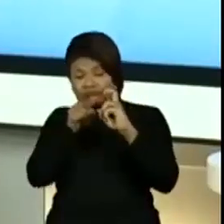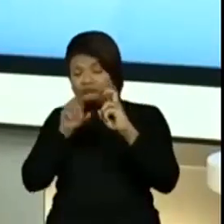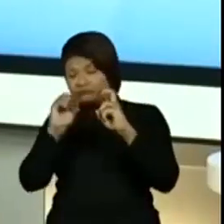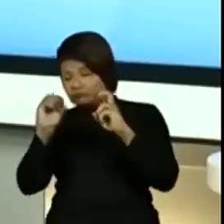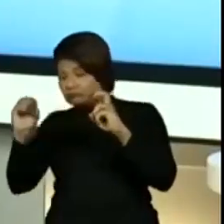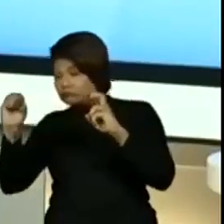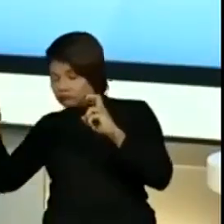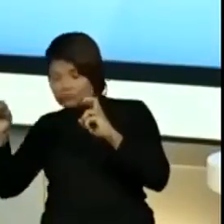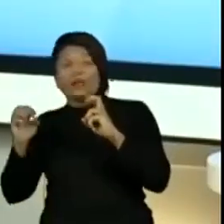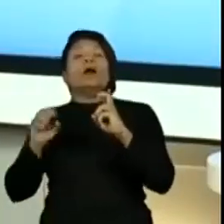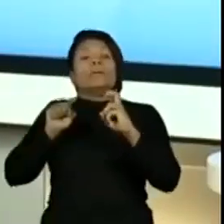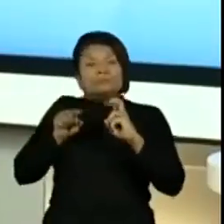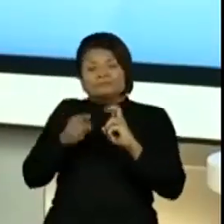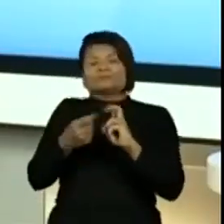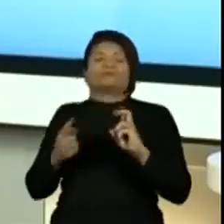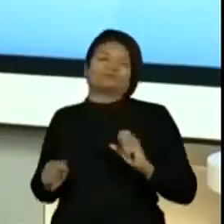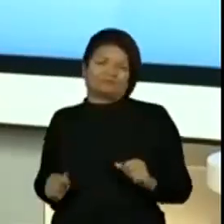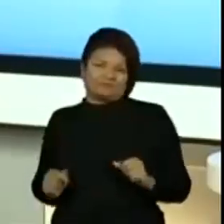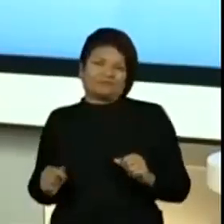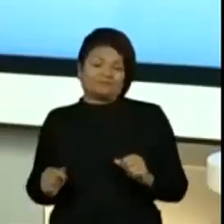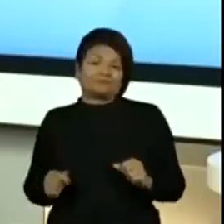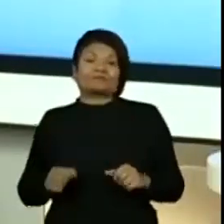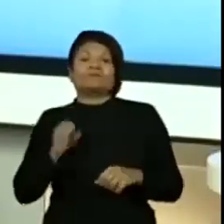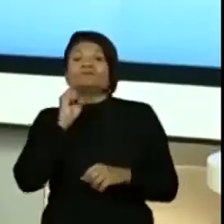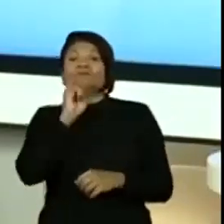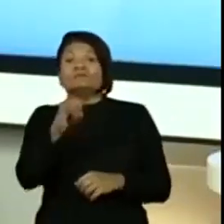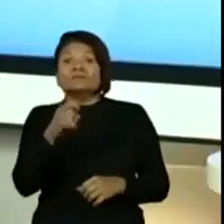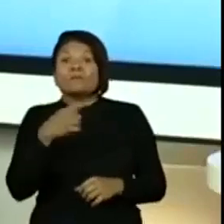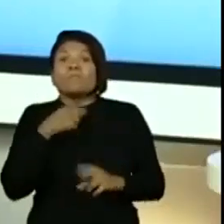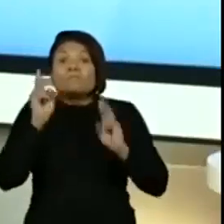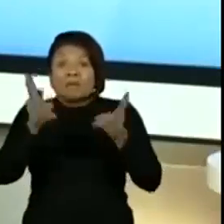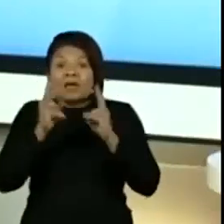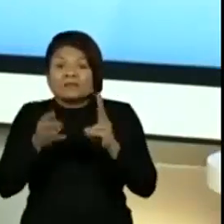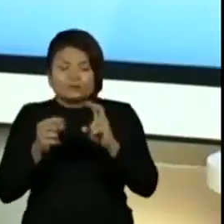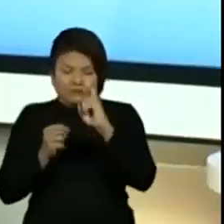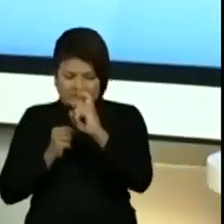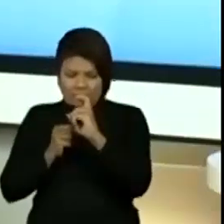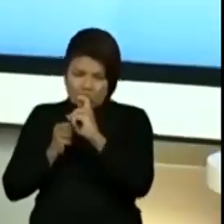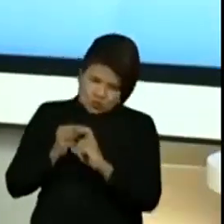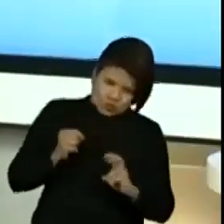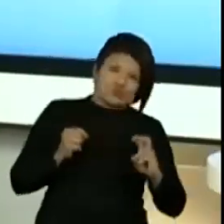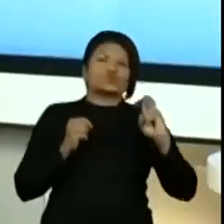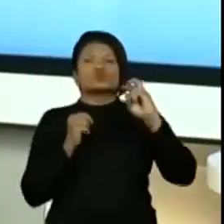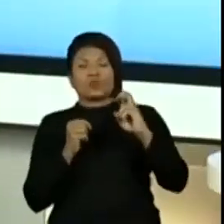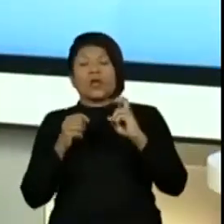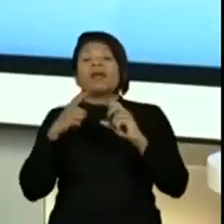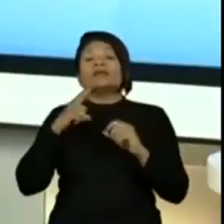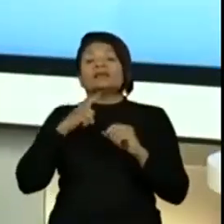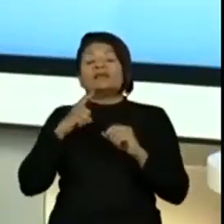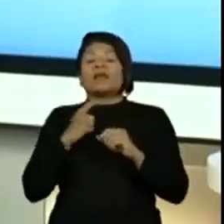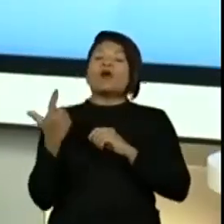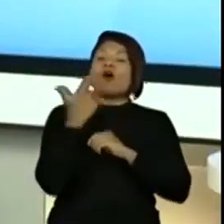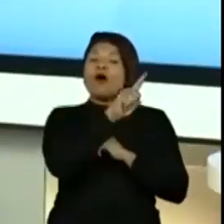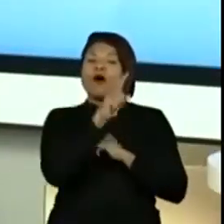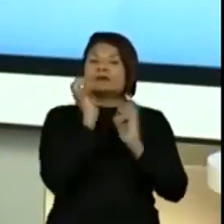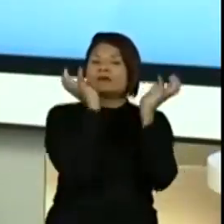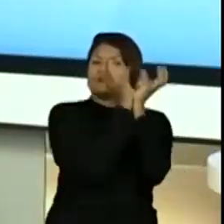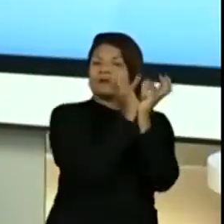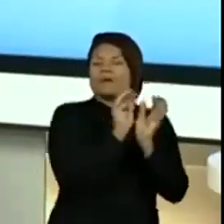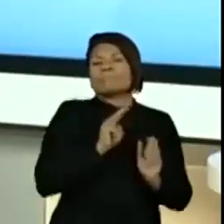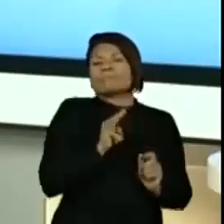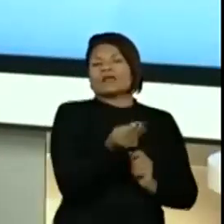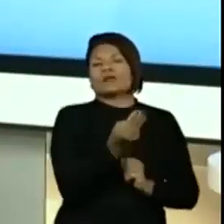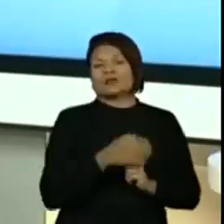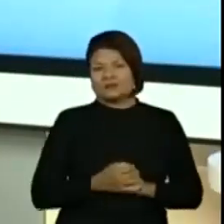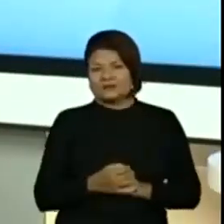5.000. E o que vai acontecer se eu colocar esse mesmo 5 nas unidades da classe dos